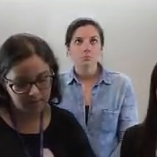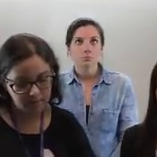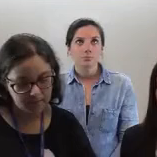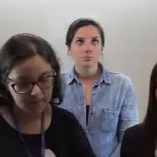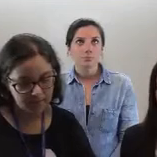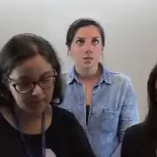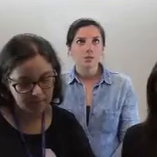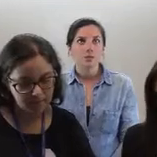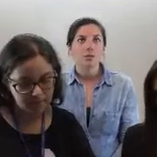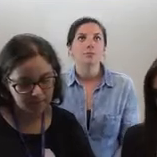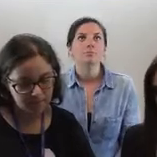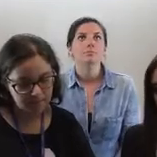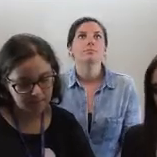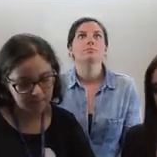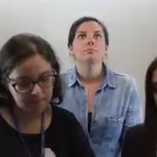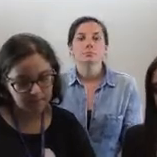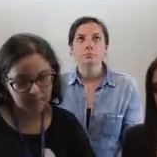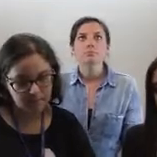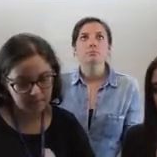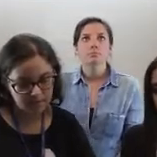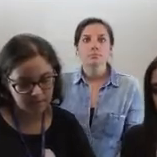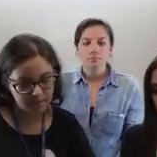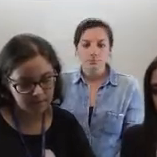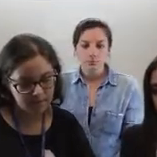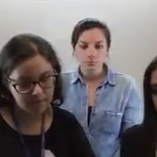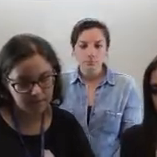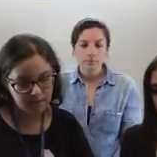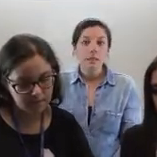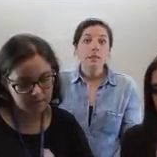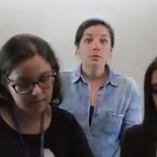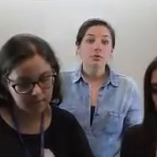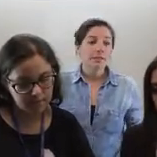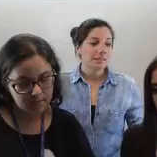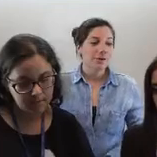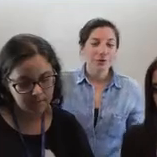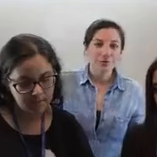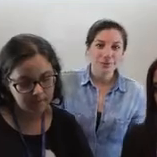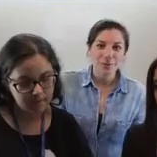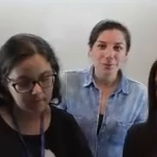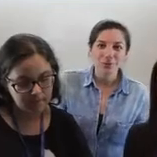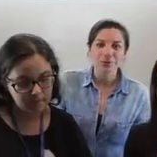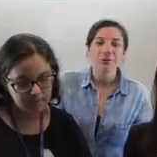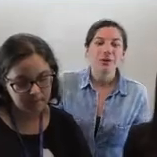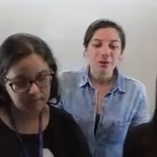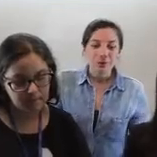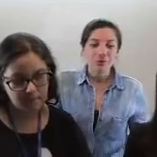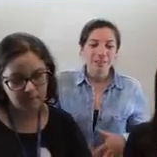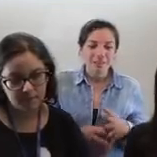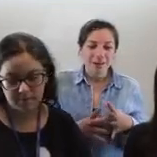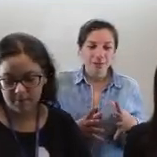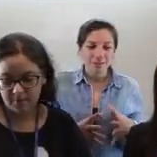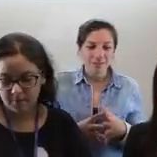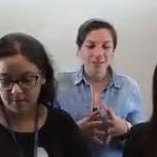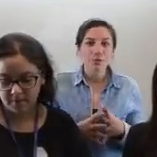Isso. Eu acho que é legal, agora eu vou atrapalhar um pouquinho o vídeo. pode. Eu acho